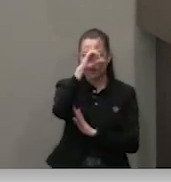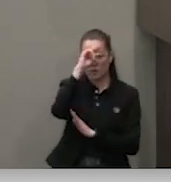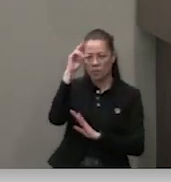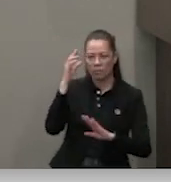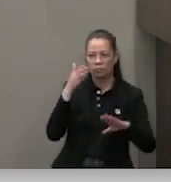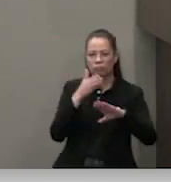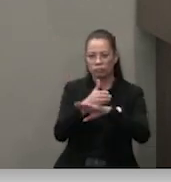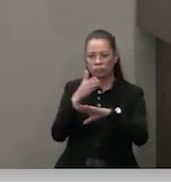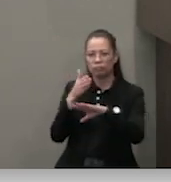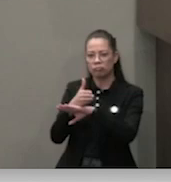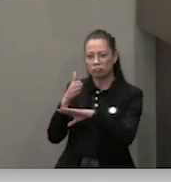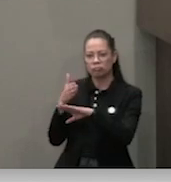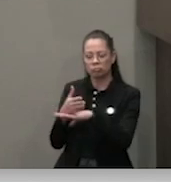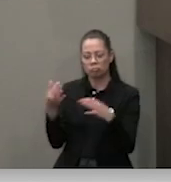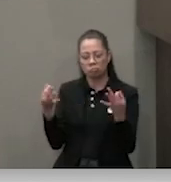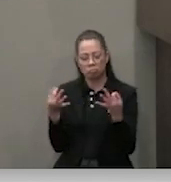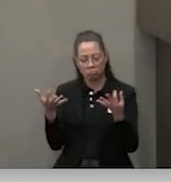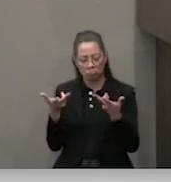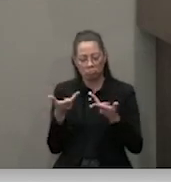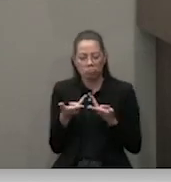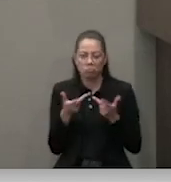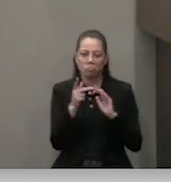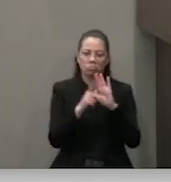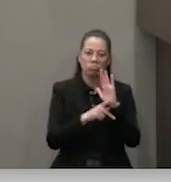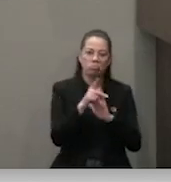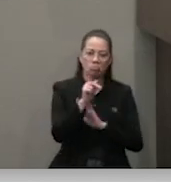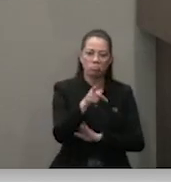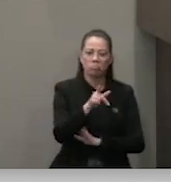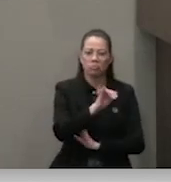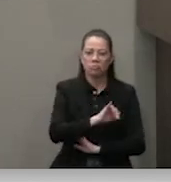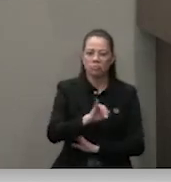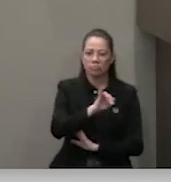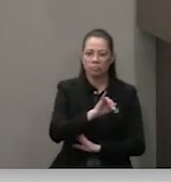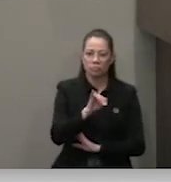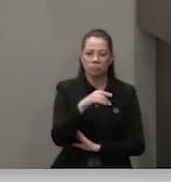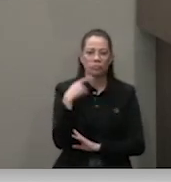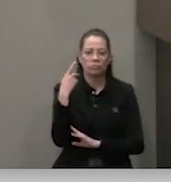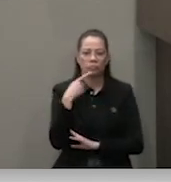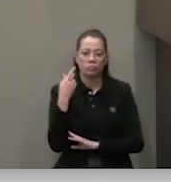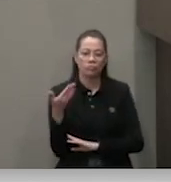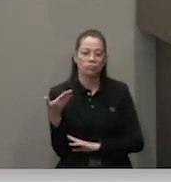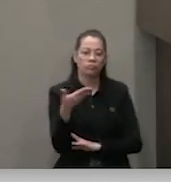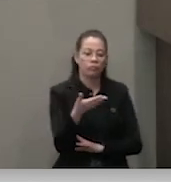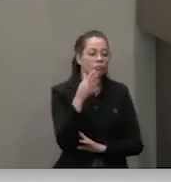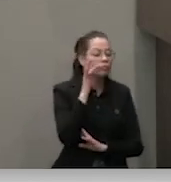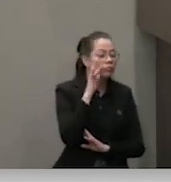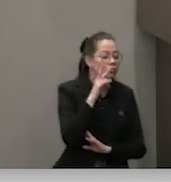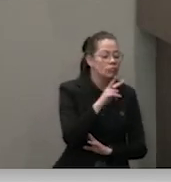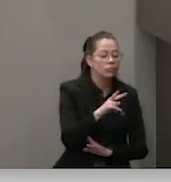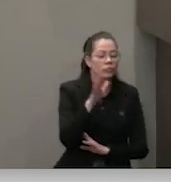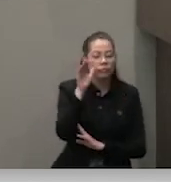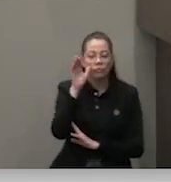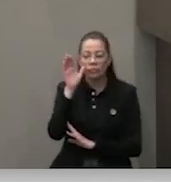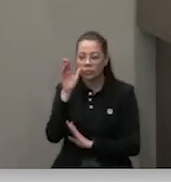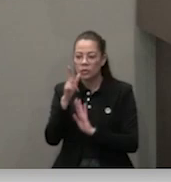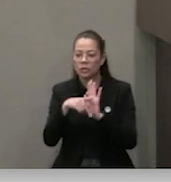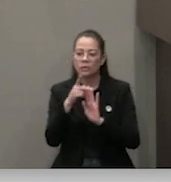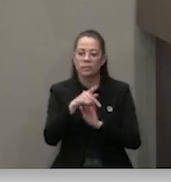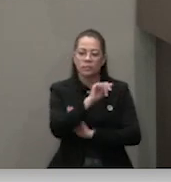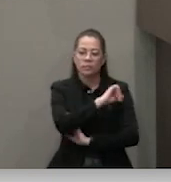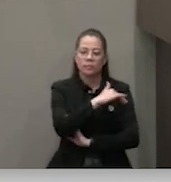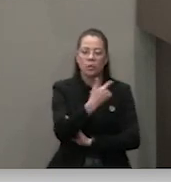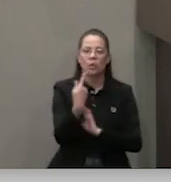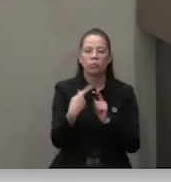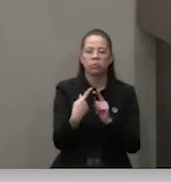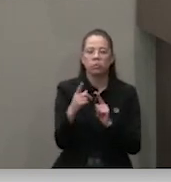participando com excelentes projetos isso é muito importante o vereador estar presente olhar observar os projetos dos alunos o